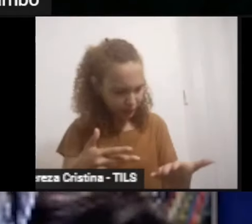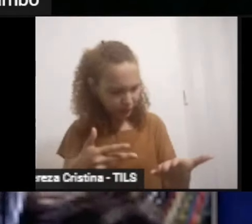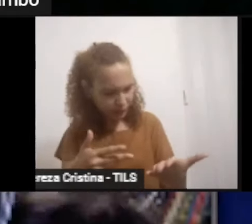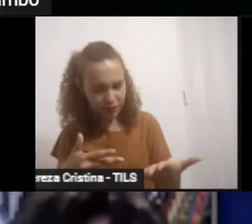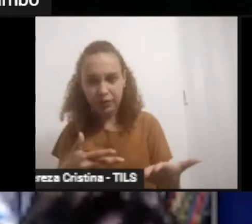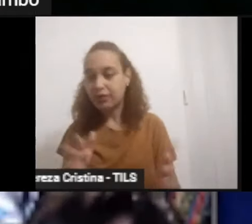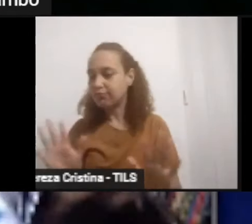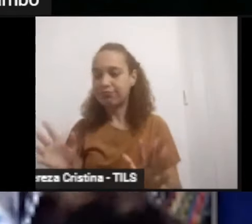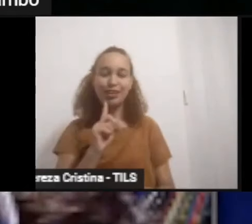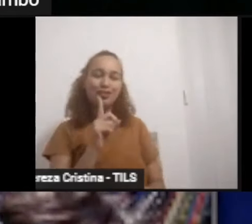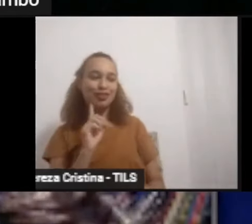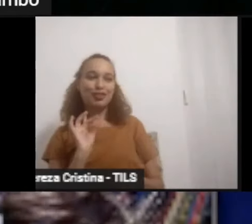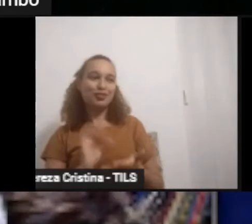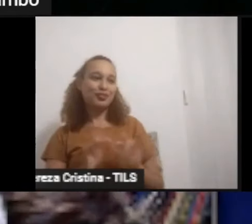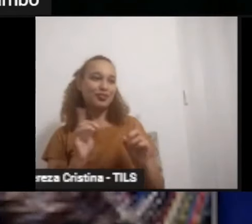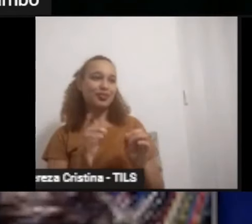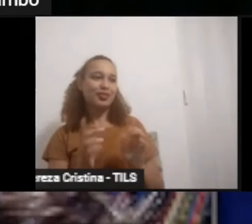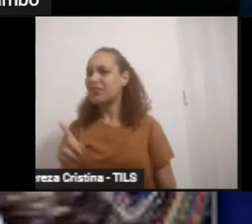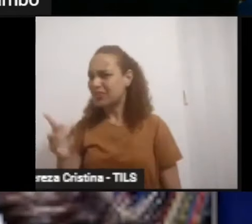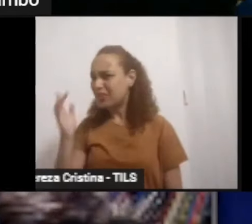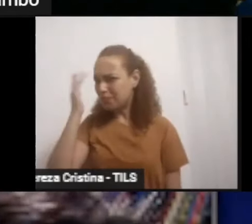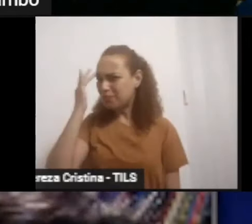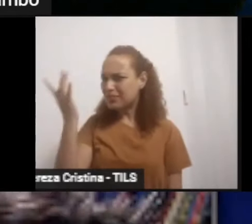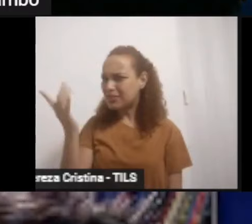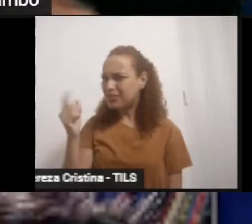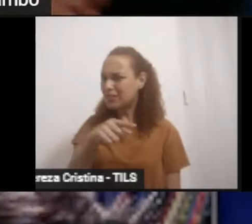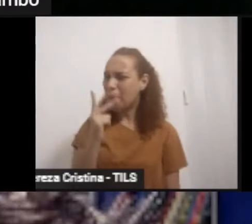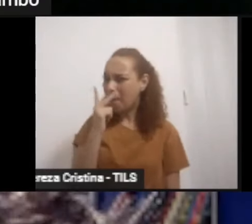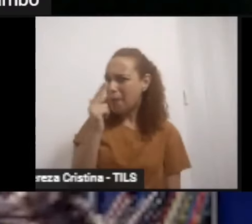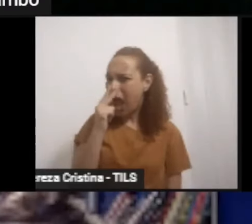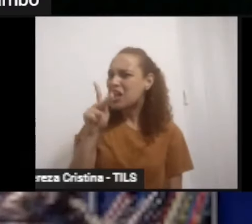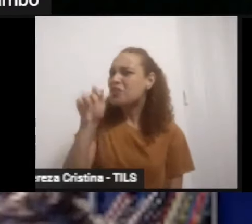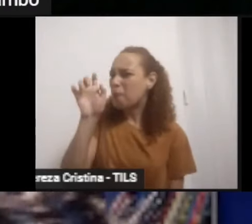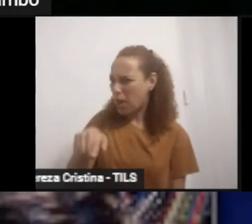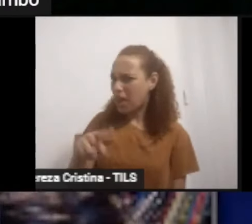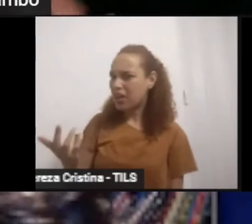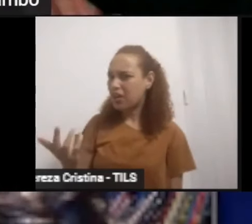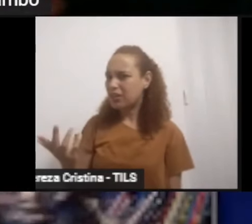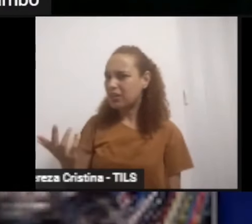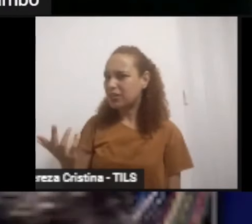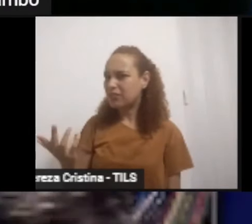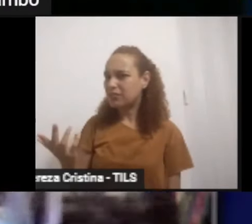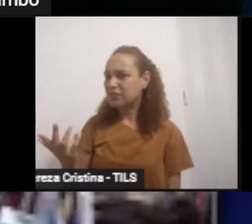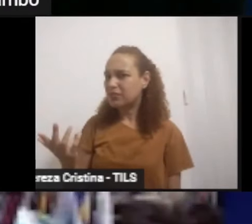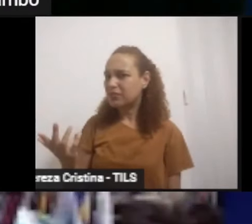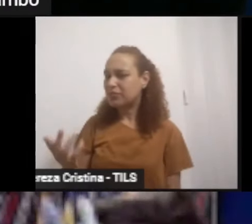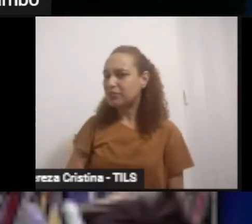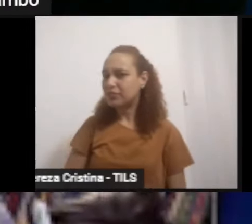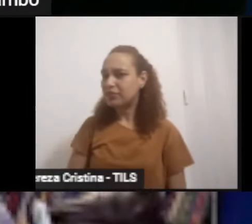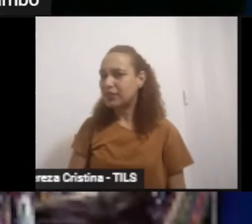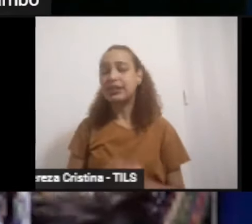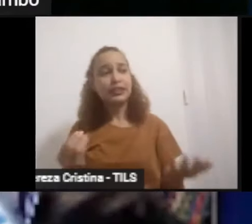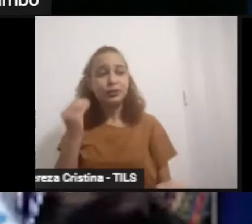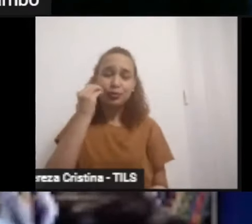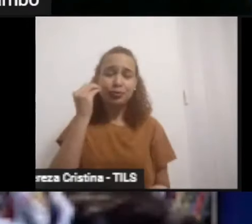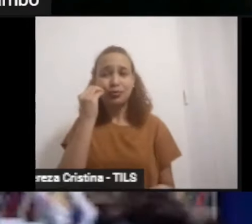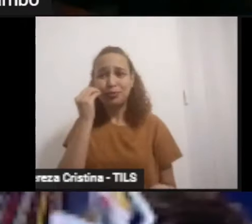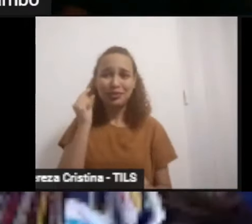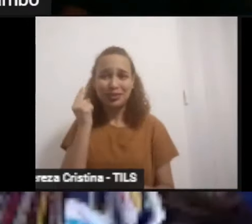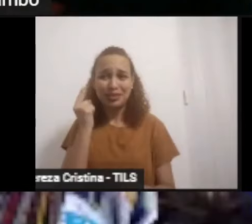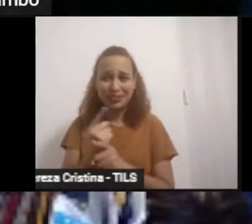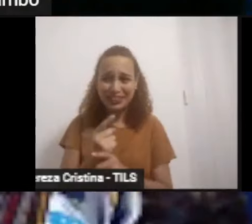Mas você também achou que ela ficou parecendo um pé ou foi Qual que é que a eu. página, mais ou menos? Eu tô tentando achar, ó, para